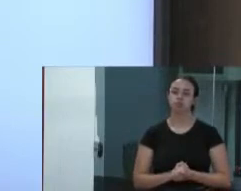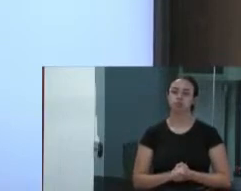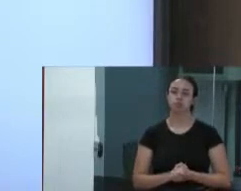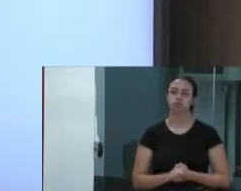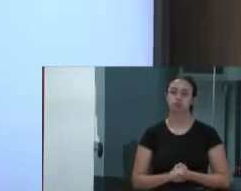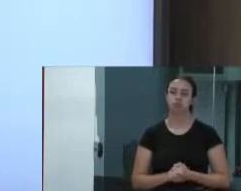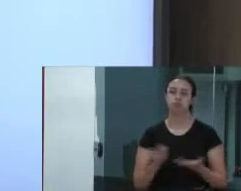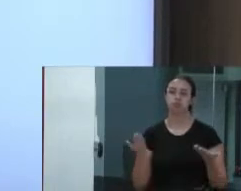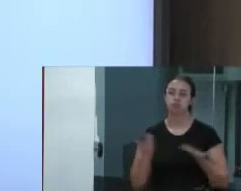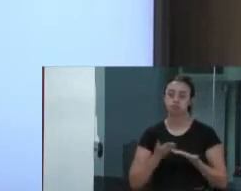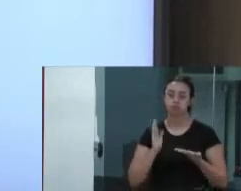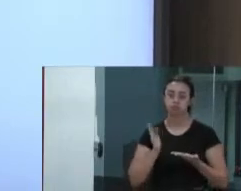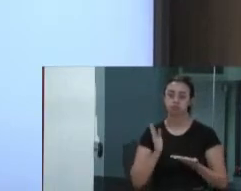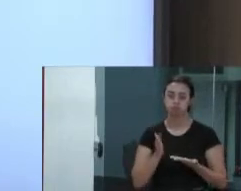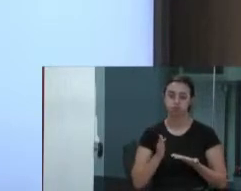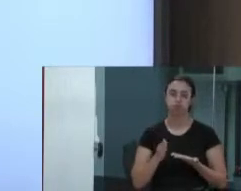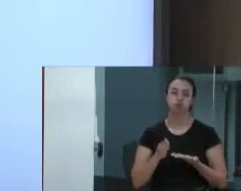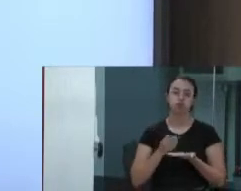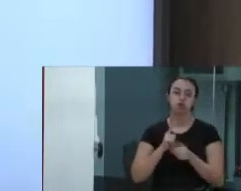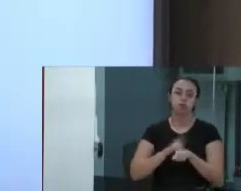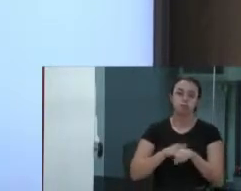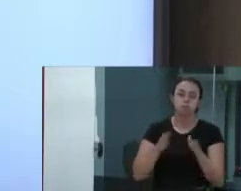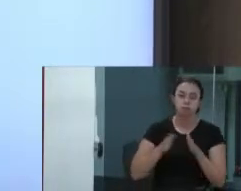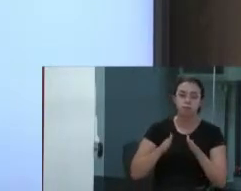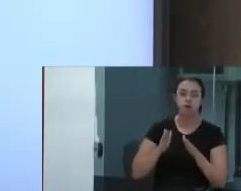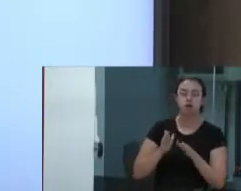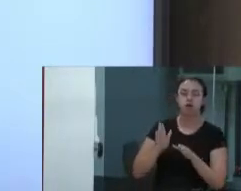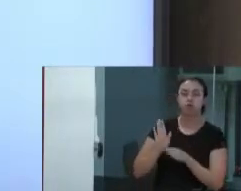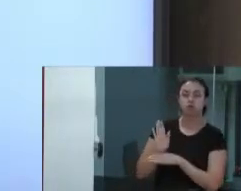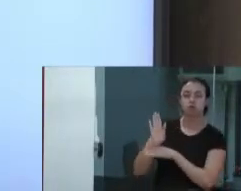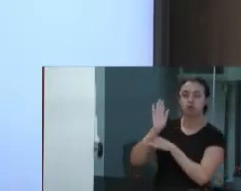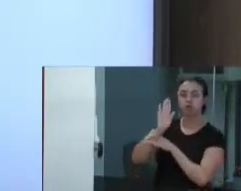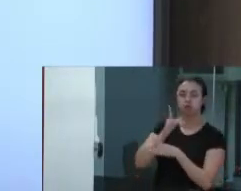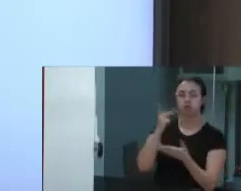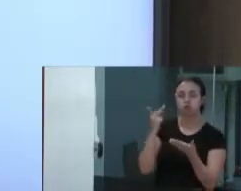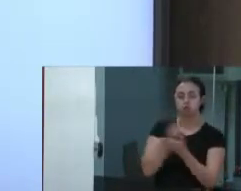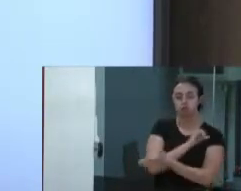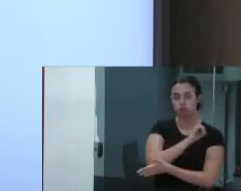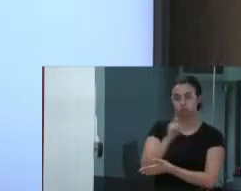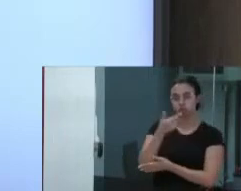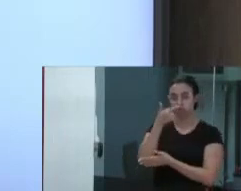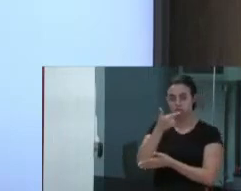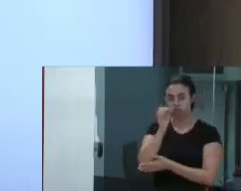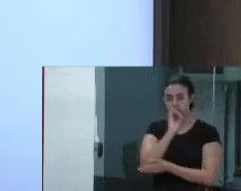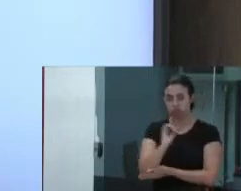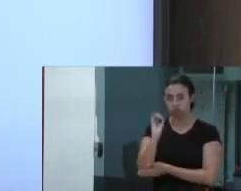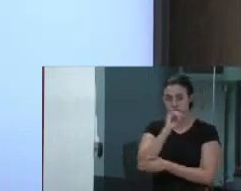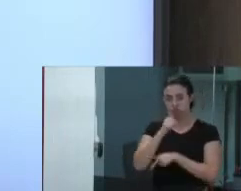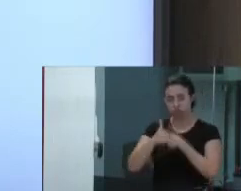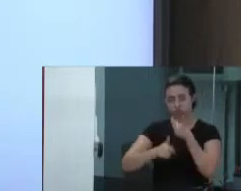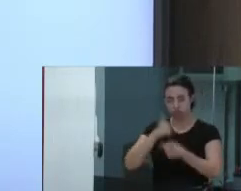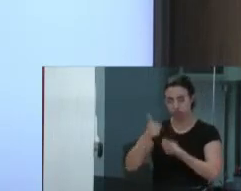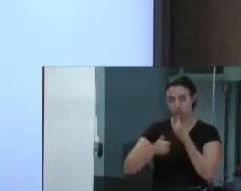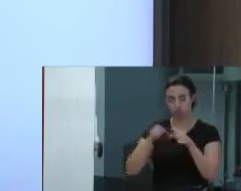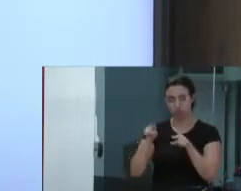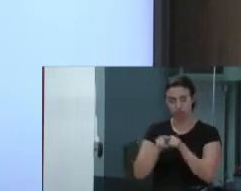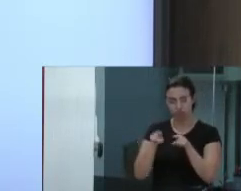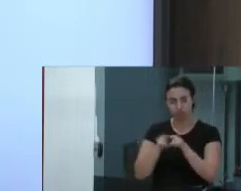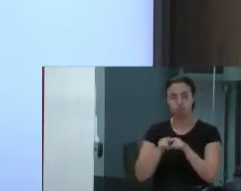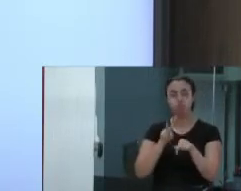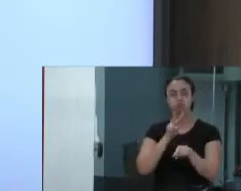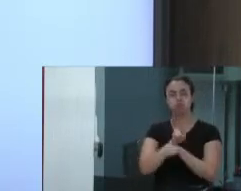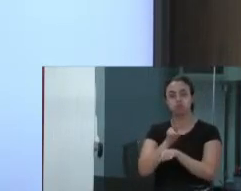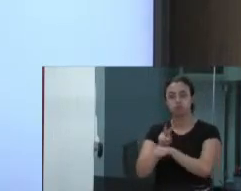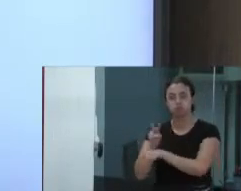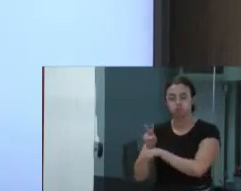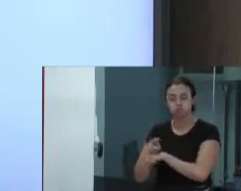E agora a gente já está na etapa das eleições, né, que acontece no próximo dia 2 de outubro. As atividades do Conselho Municipal de Segurança Alimentar, né, esse ano